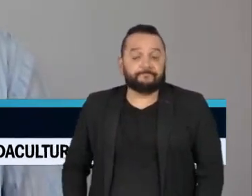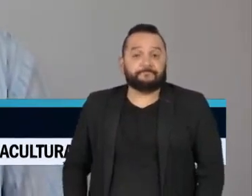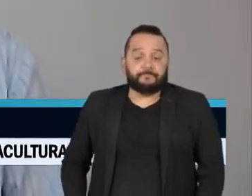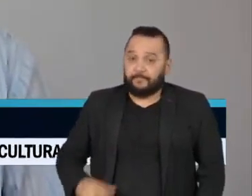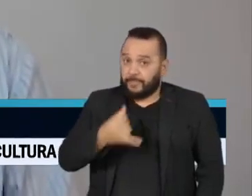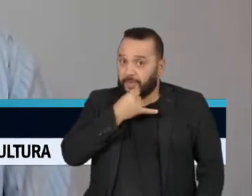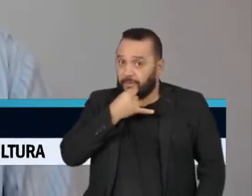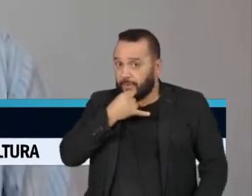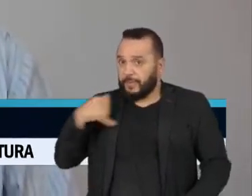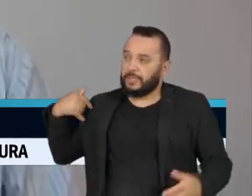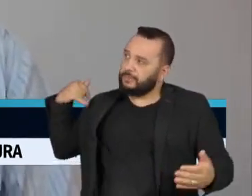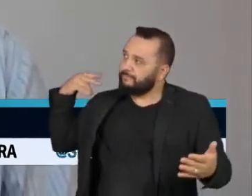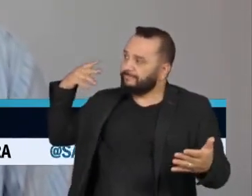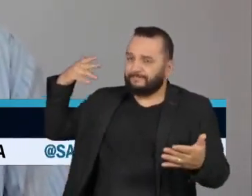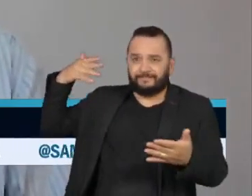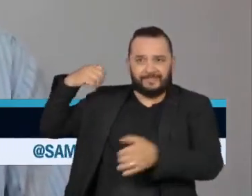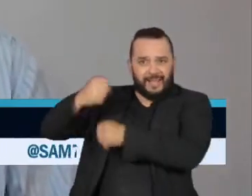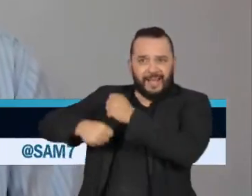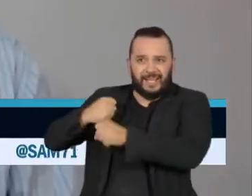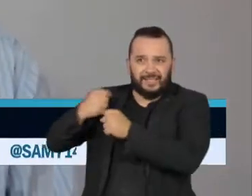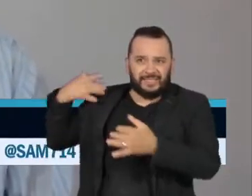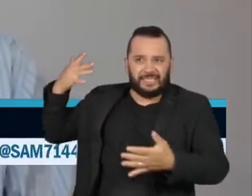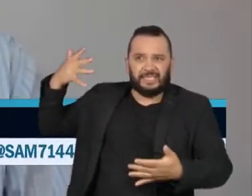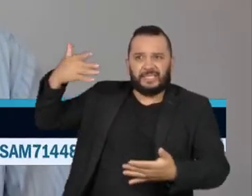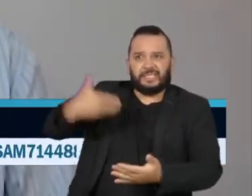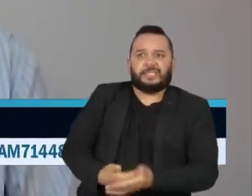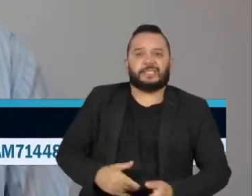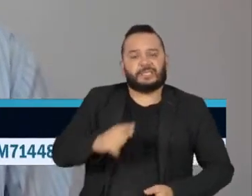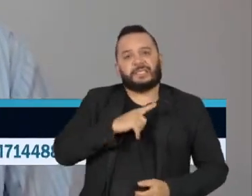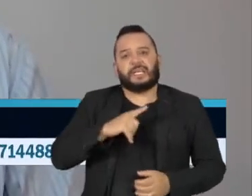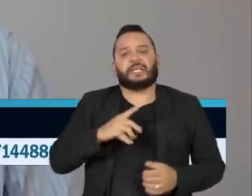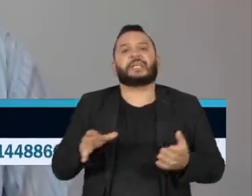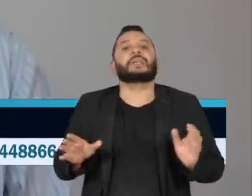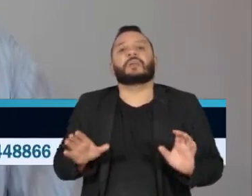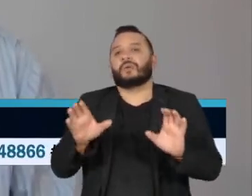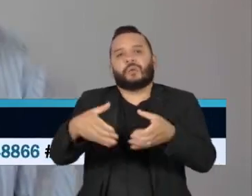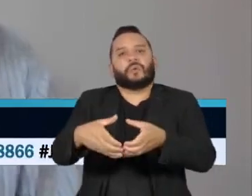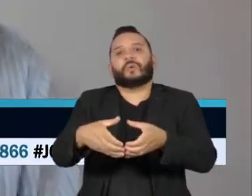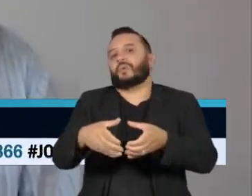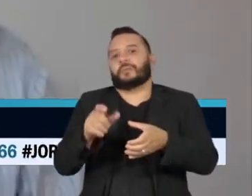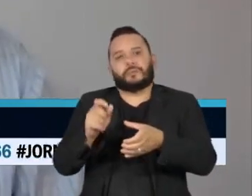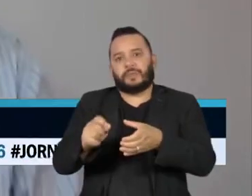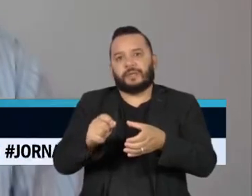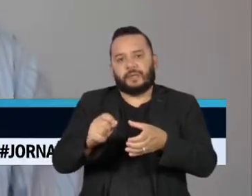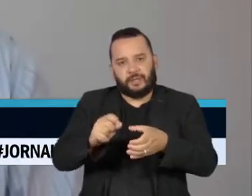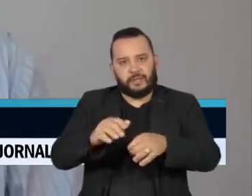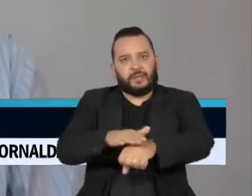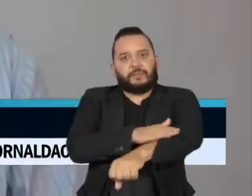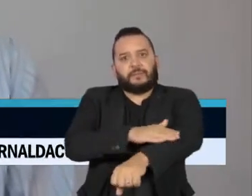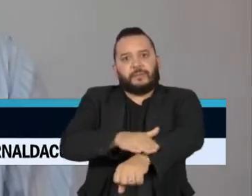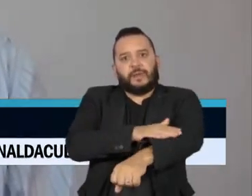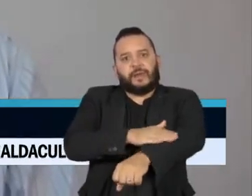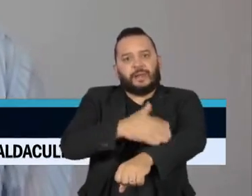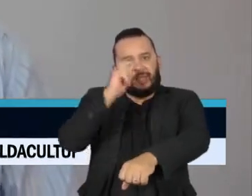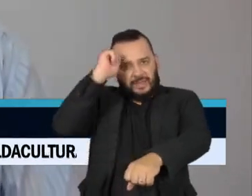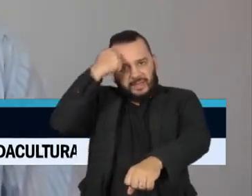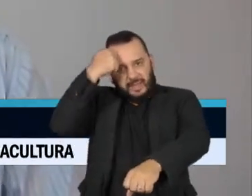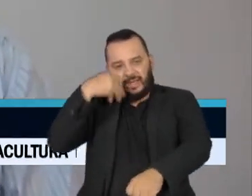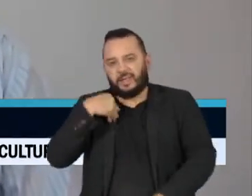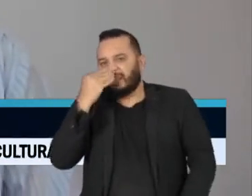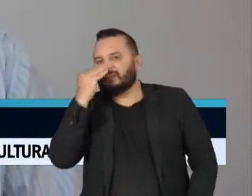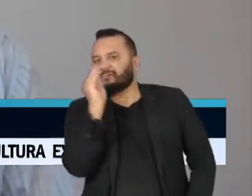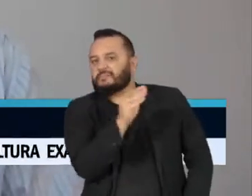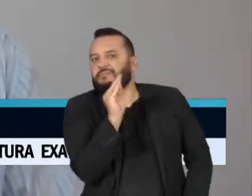história, né, a gente teve sempre grupos de pele negra que foram negligenciados. Isso